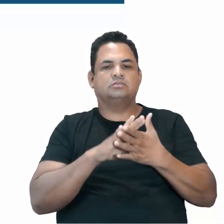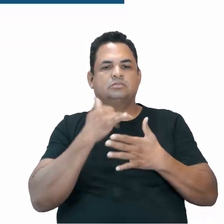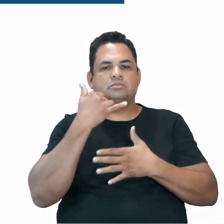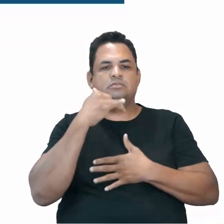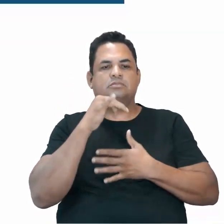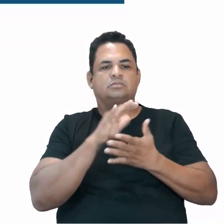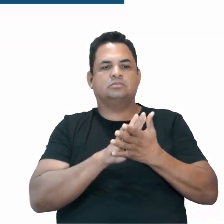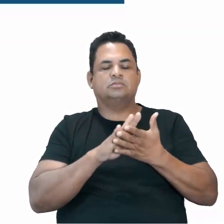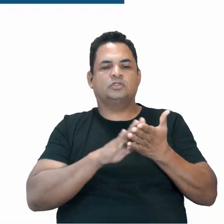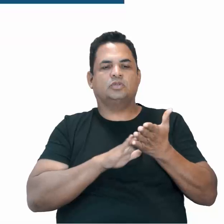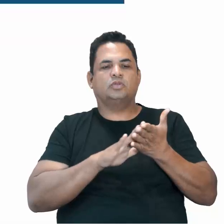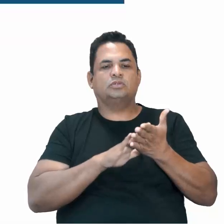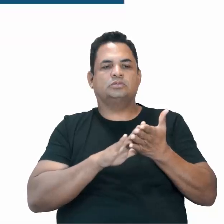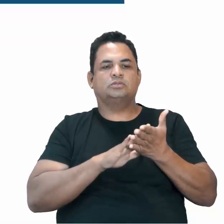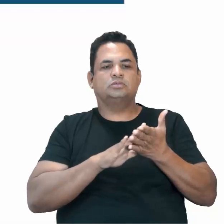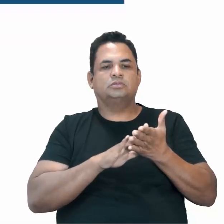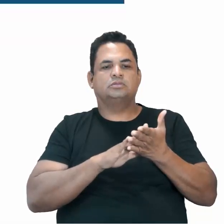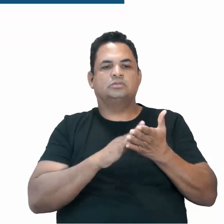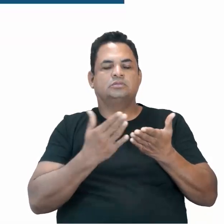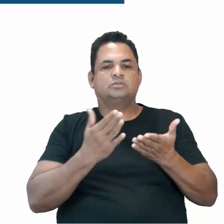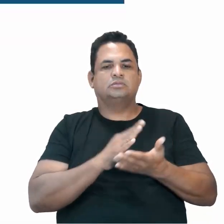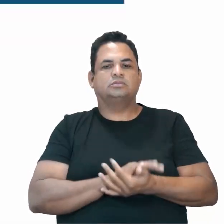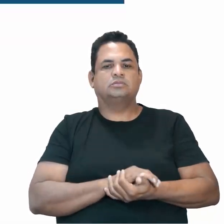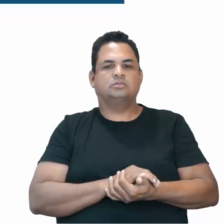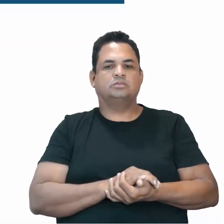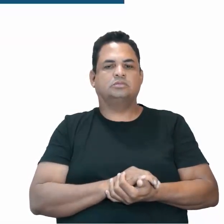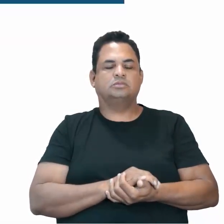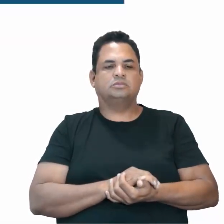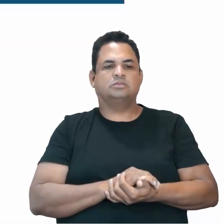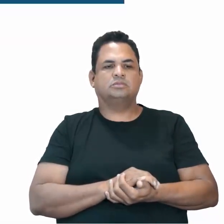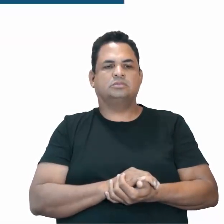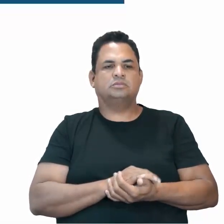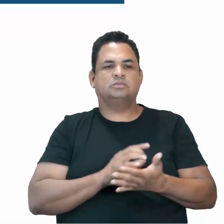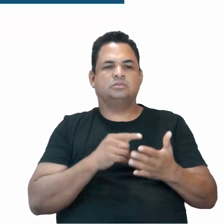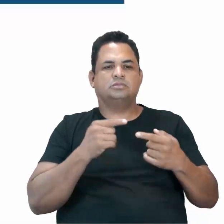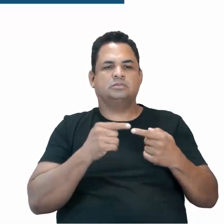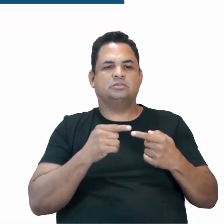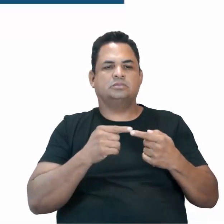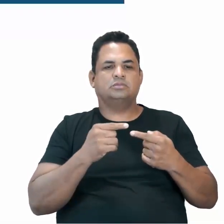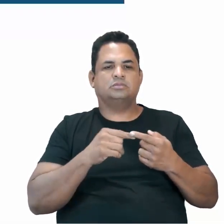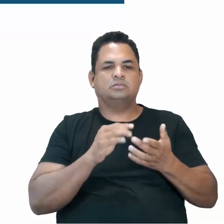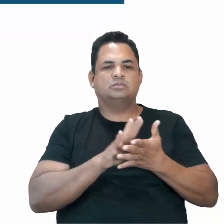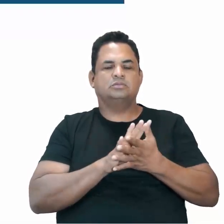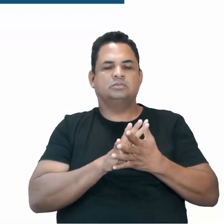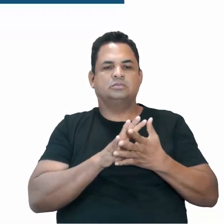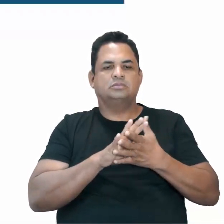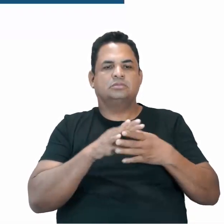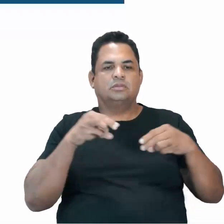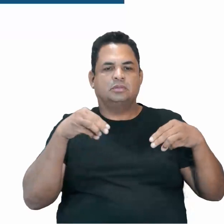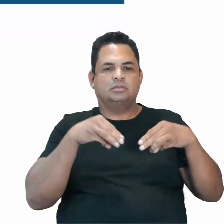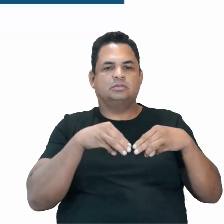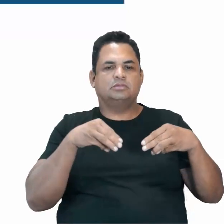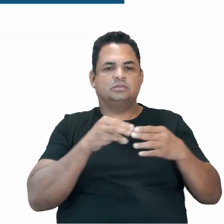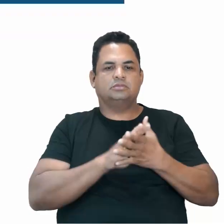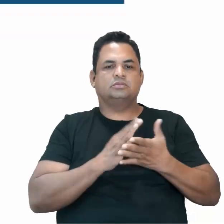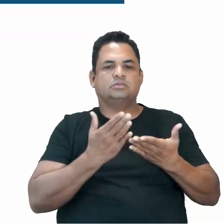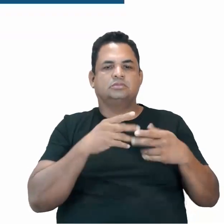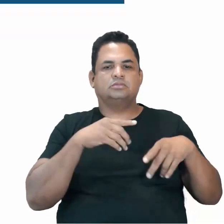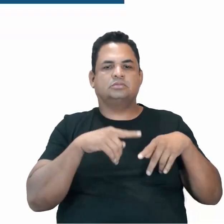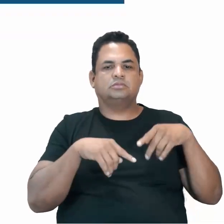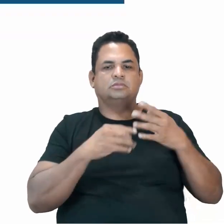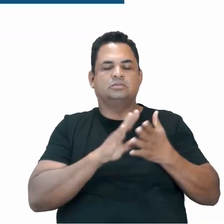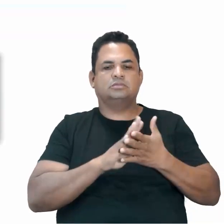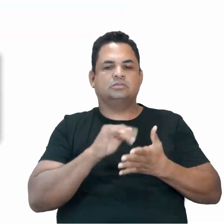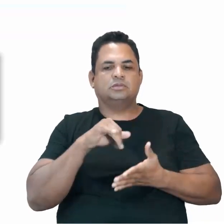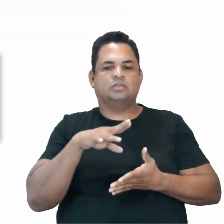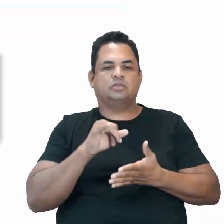por atrito, tá vendo? Identificar as maneiras de eletrizar por atrito, contato e indução, corpos inicialmente neutros.